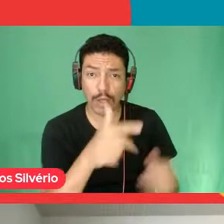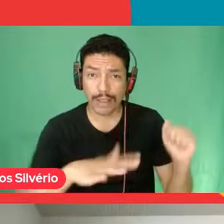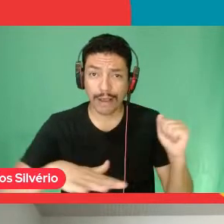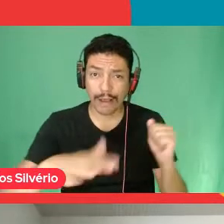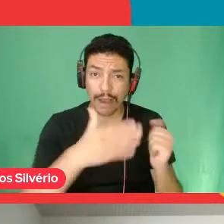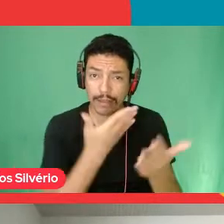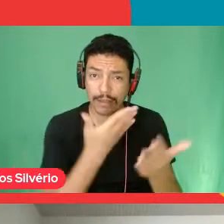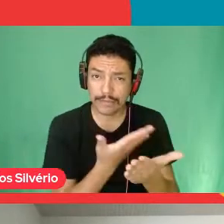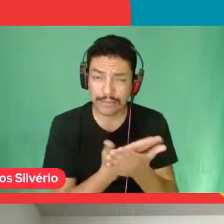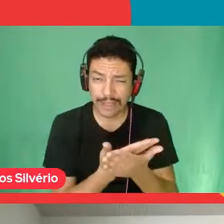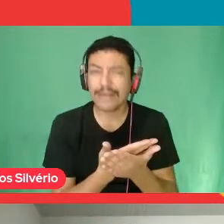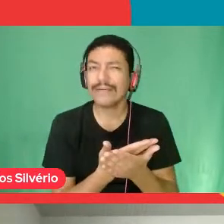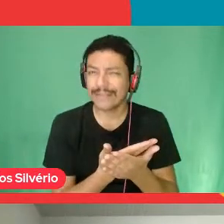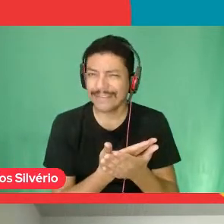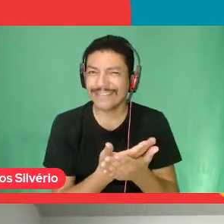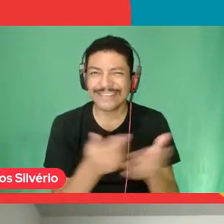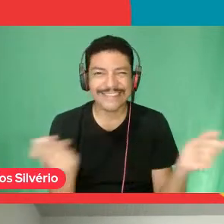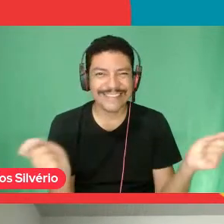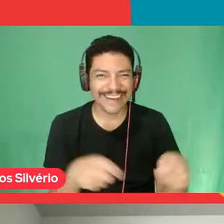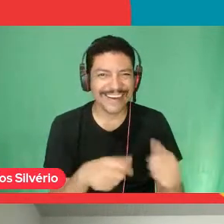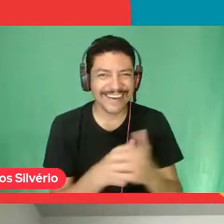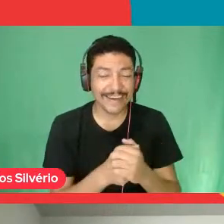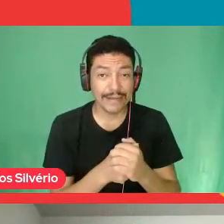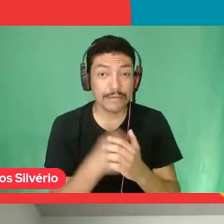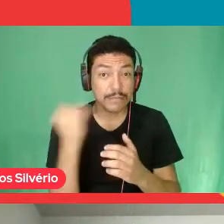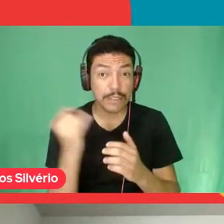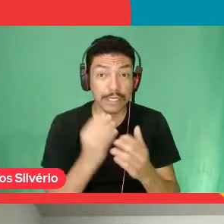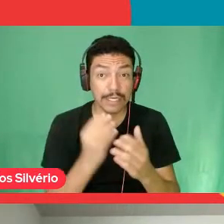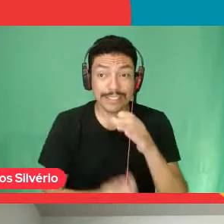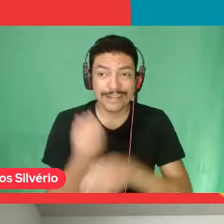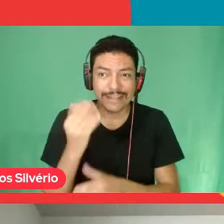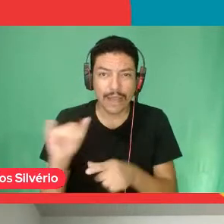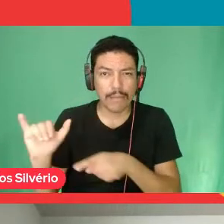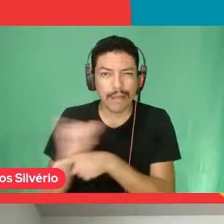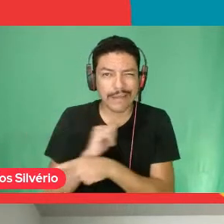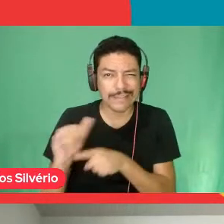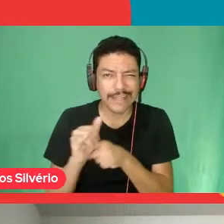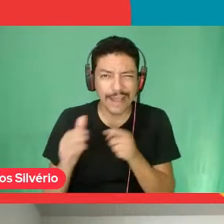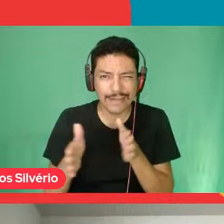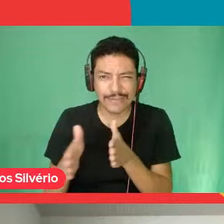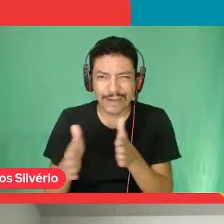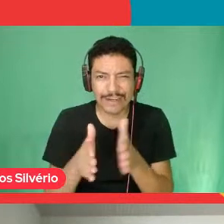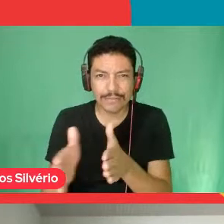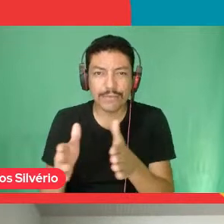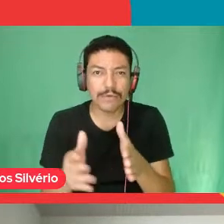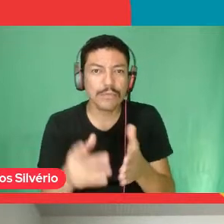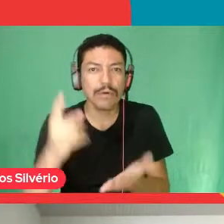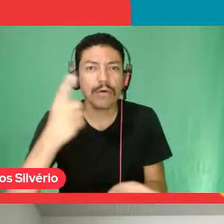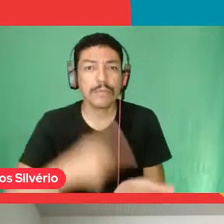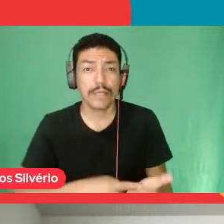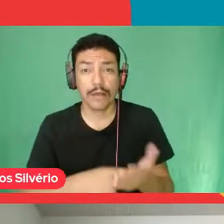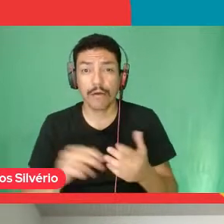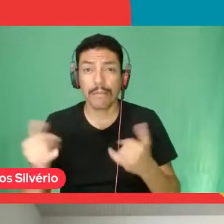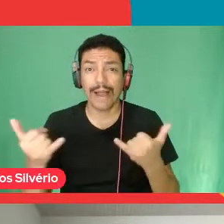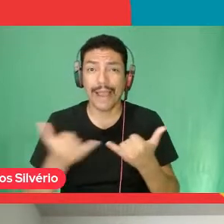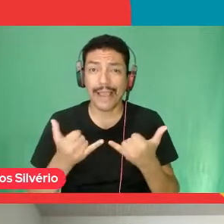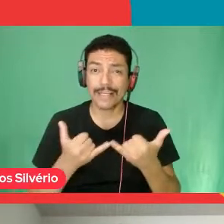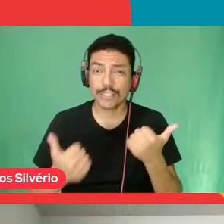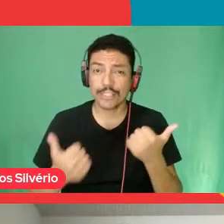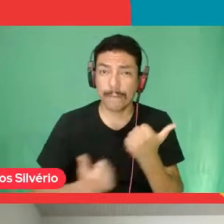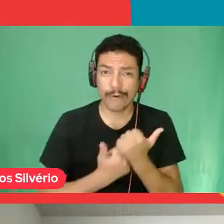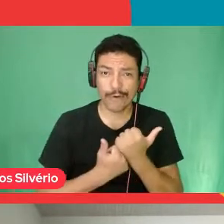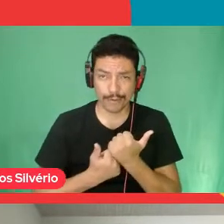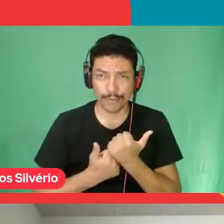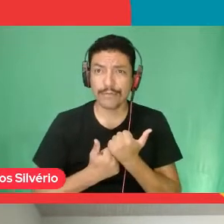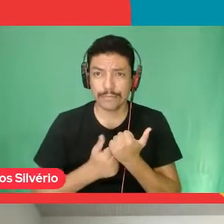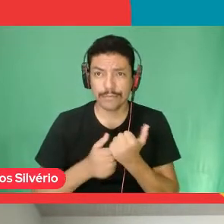também é possível, né? Então, acho que é criar caminhos, criar estratégias de ter uma rede, como o Val falou, né? Uma rede de apoio ali para